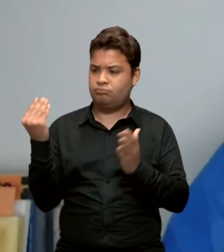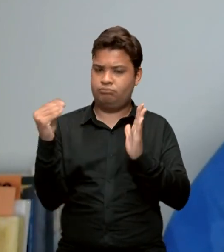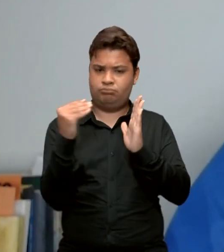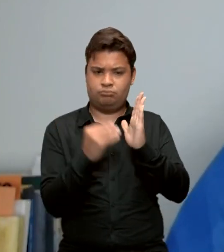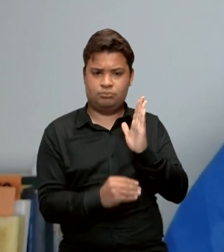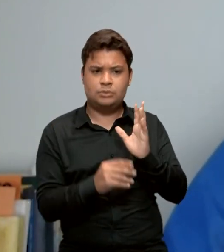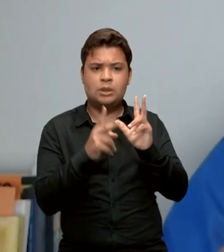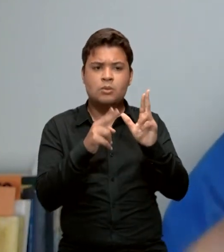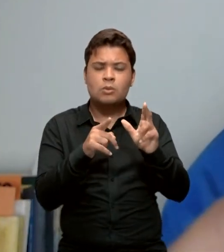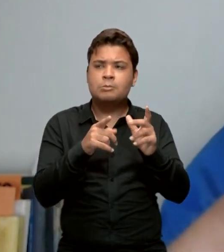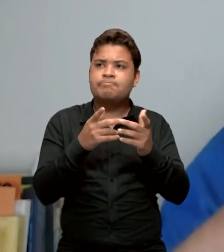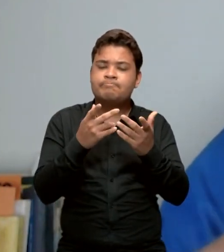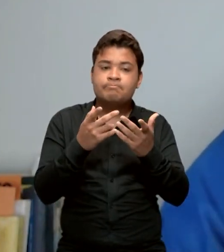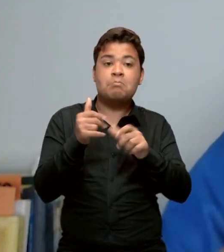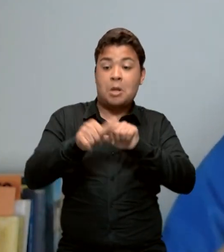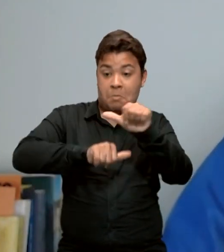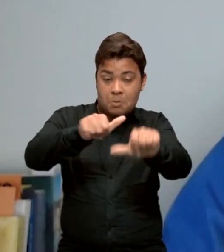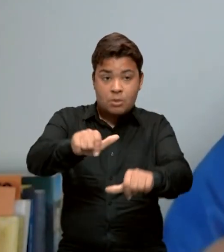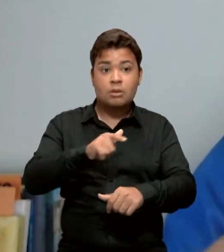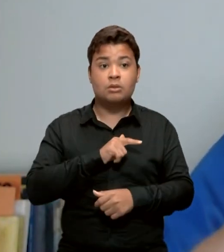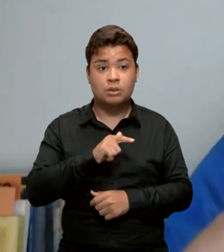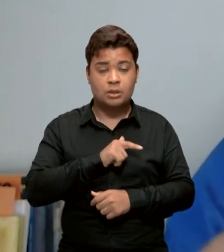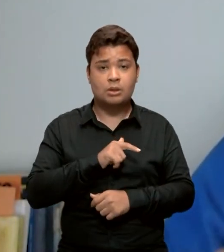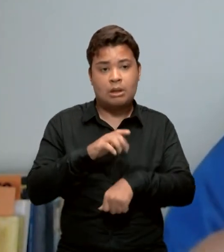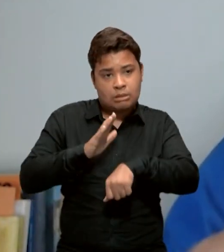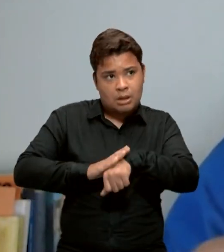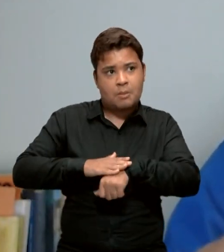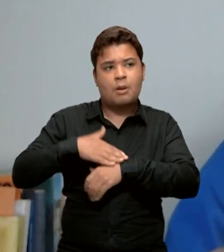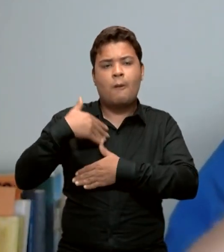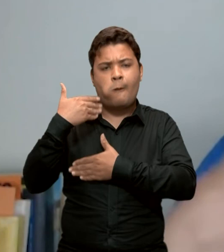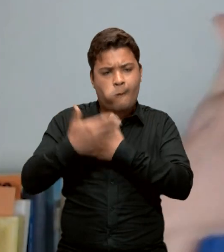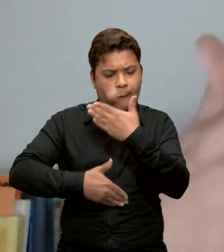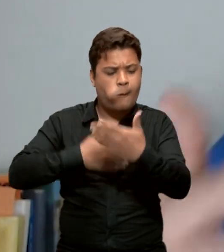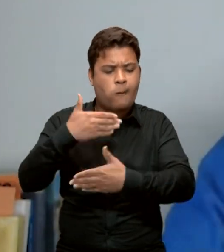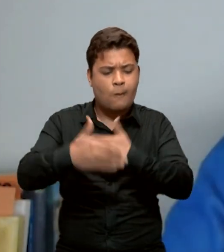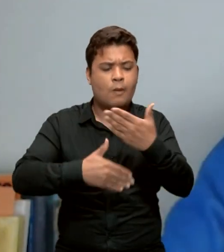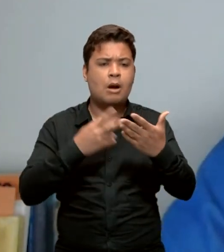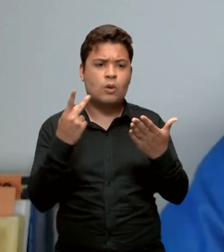se diversificando e a cada instante de tempo que está acontecendo a